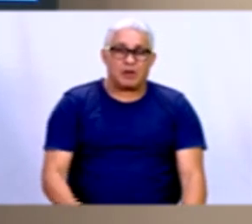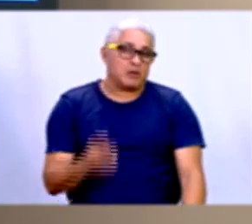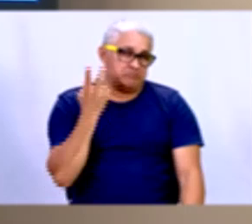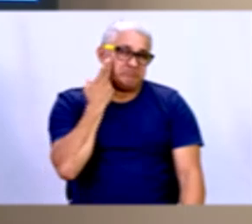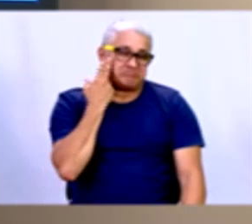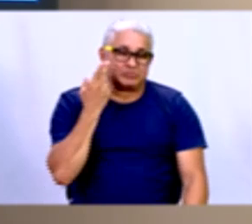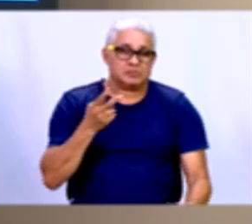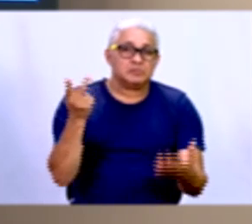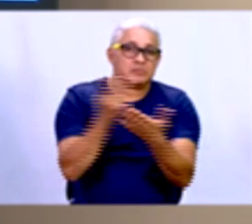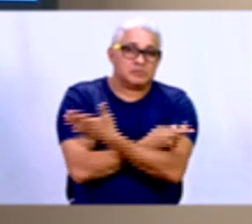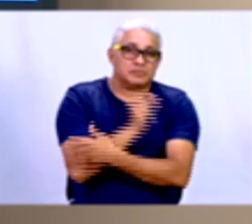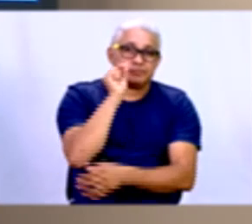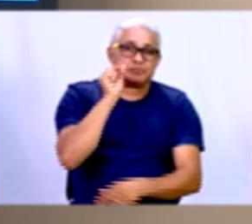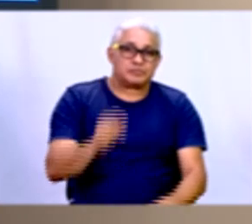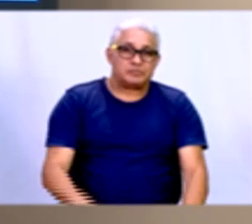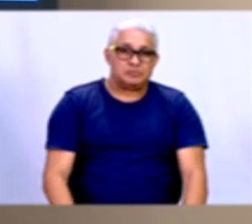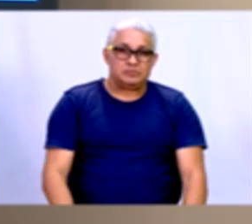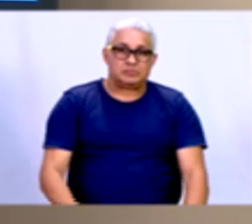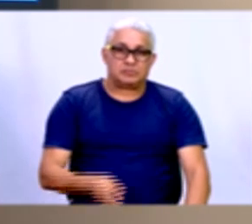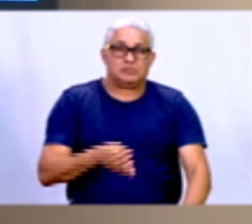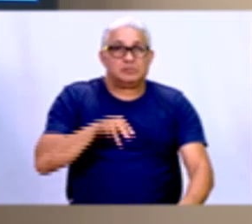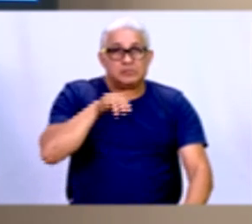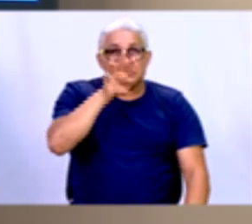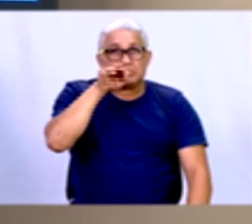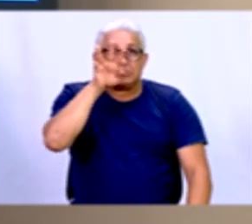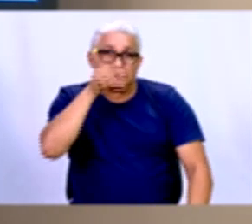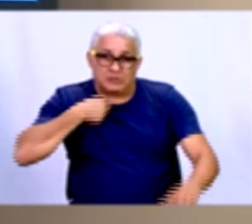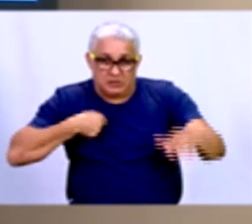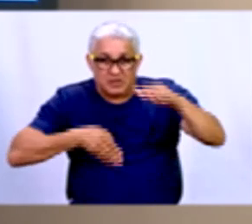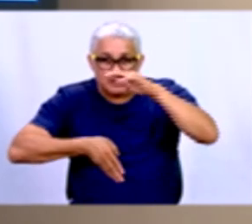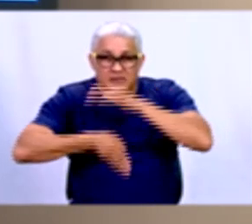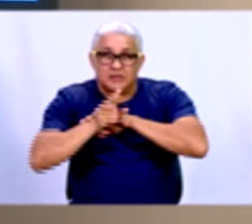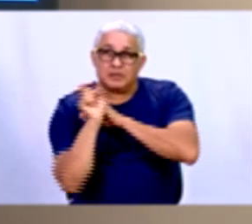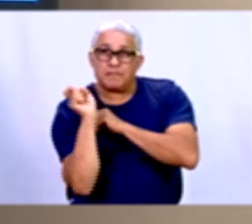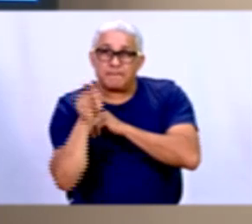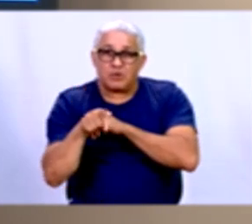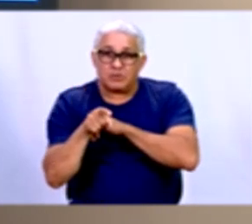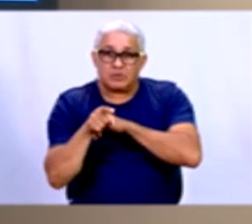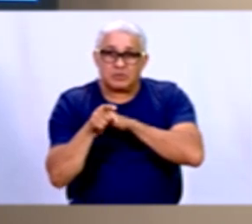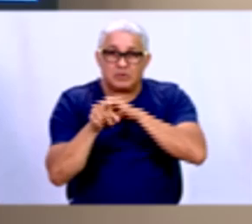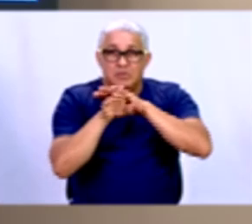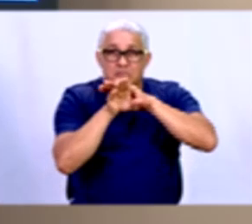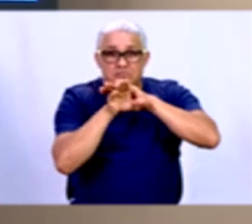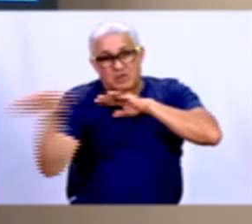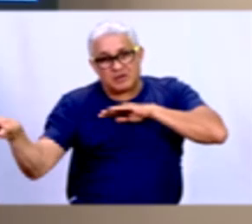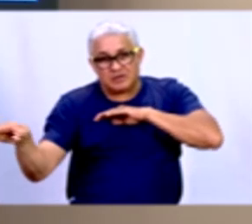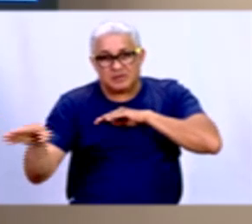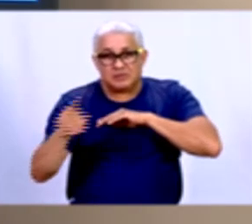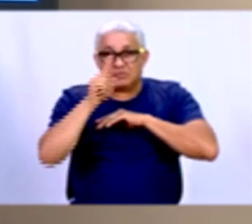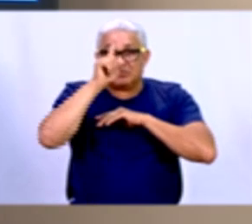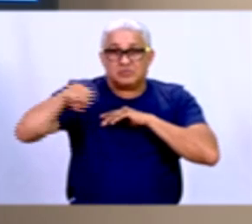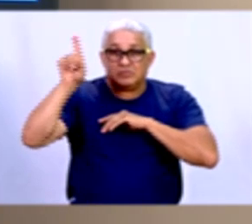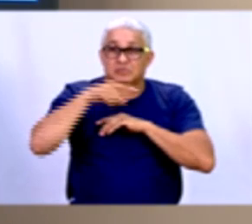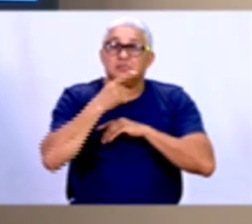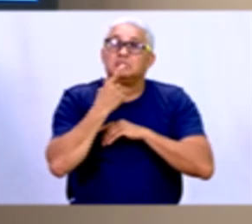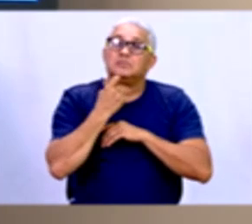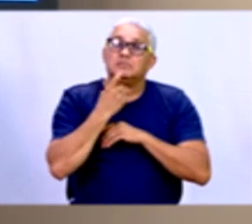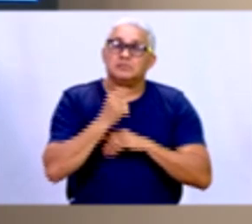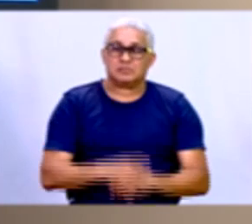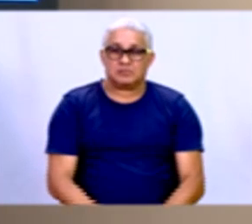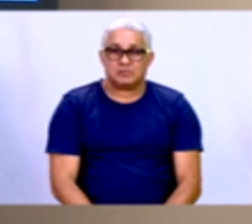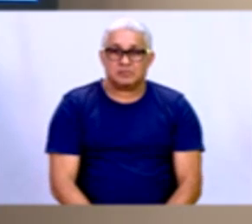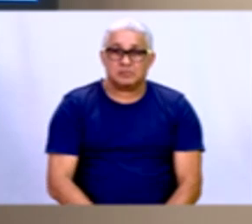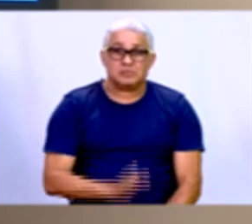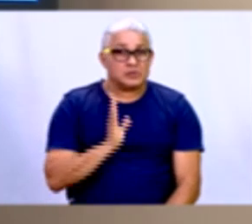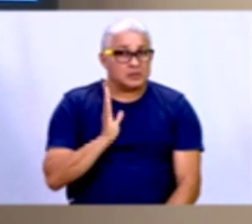comum quando a gente entra em um sistema e tem lá o botãozinho de sair, o X está em vermelho, né? Já